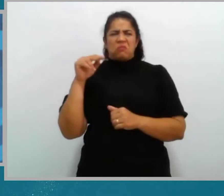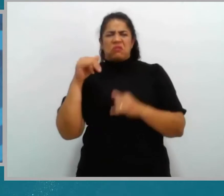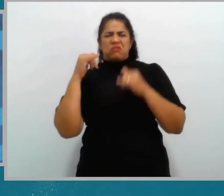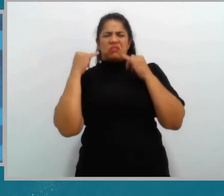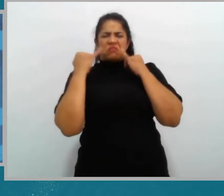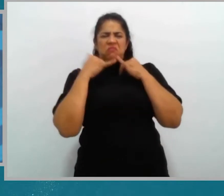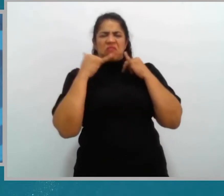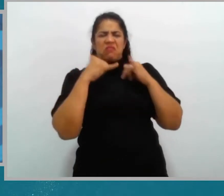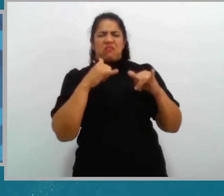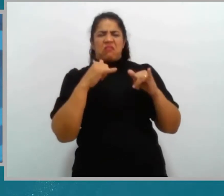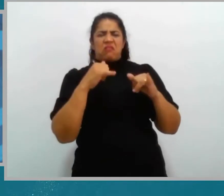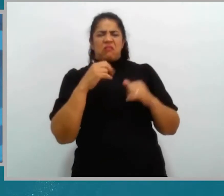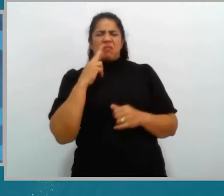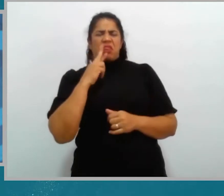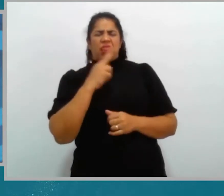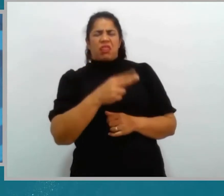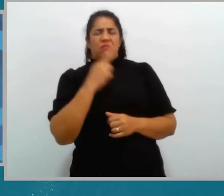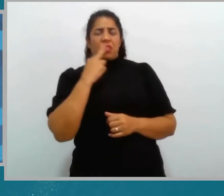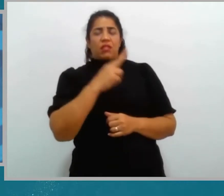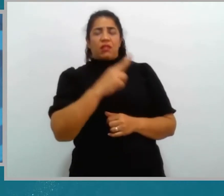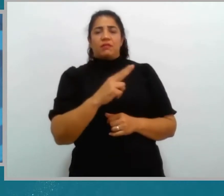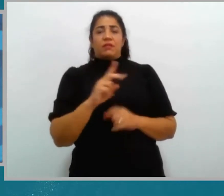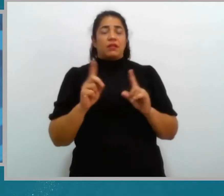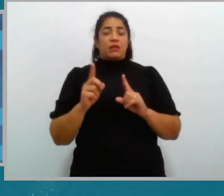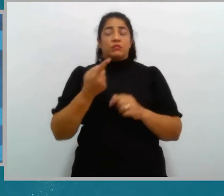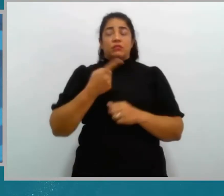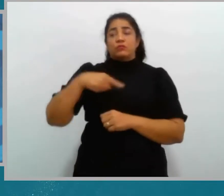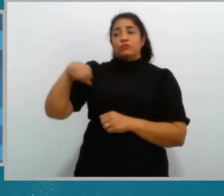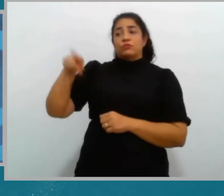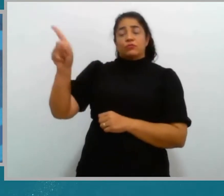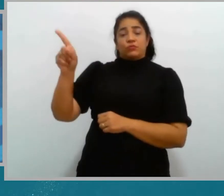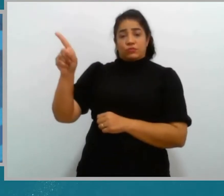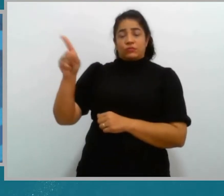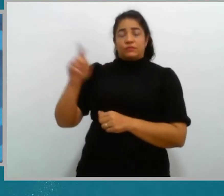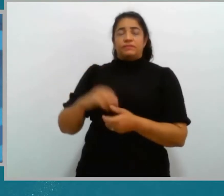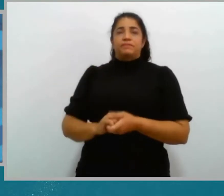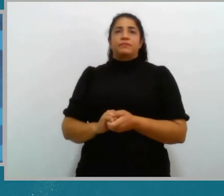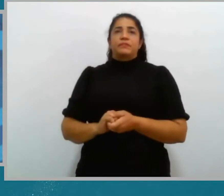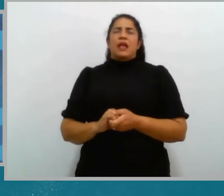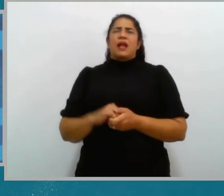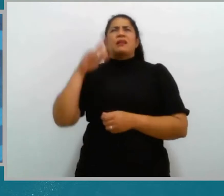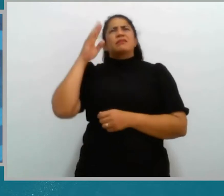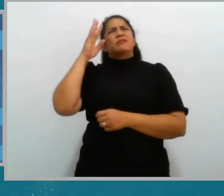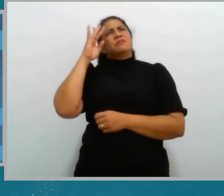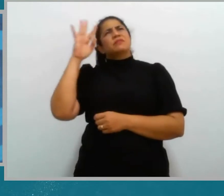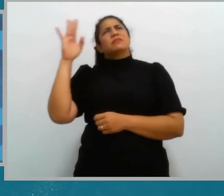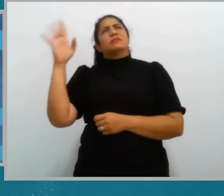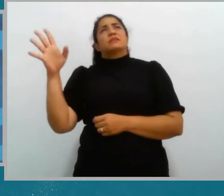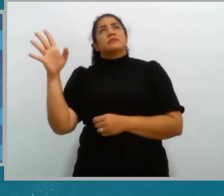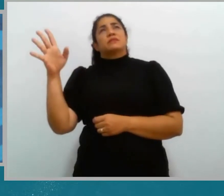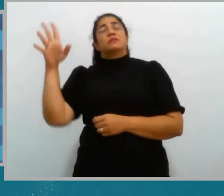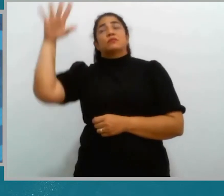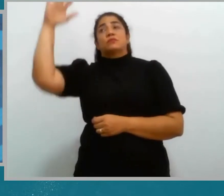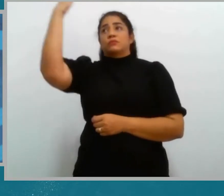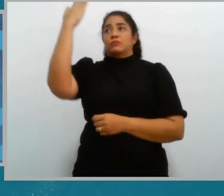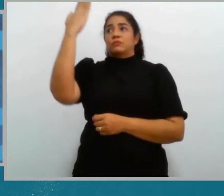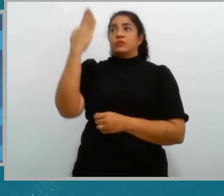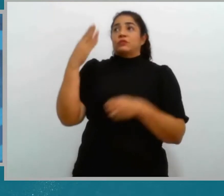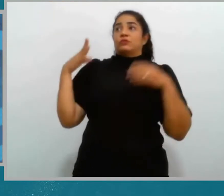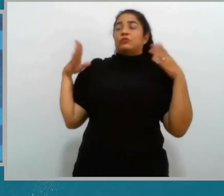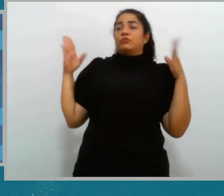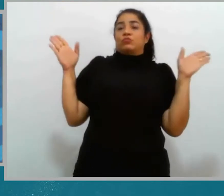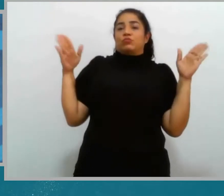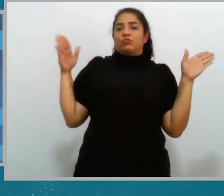Enquanto ponderava nestas coisas, eis que lhe apareceu em sonho um anjo do Senhor, dizendo: José, filho de